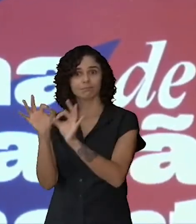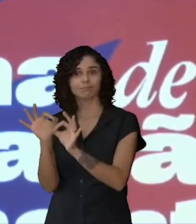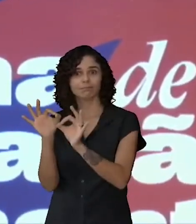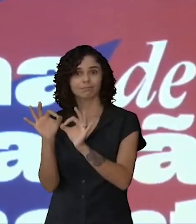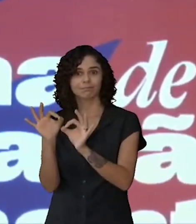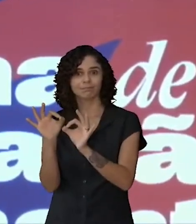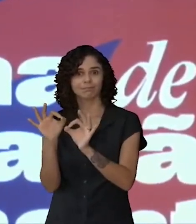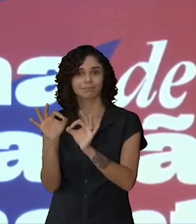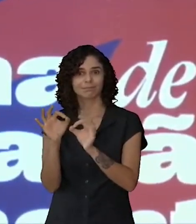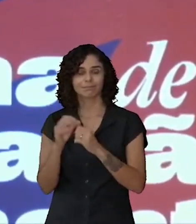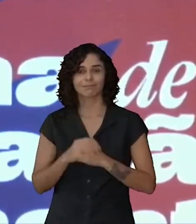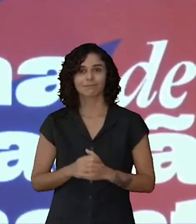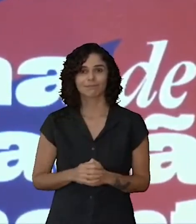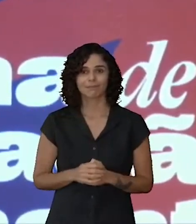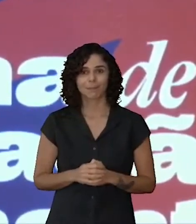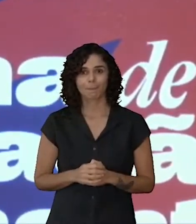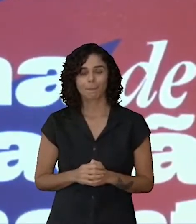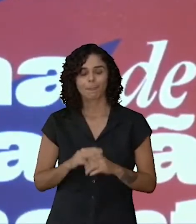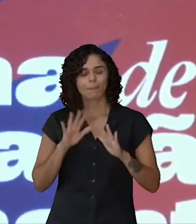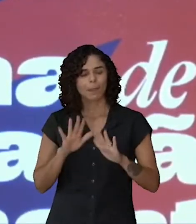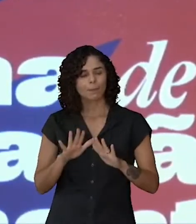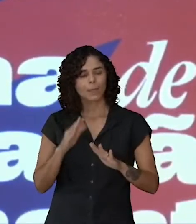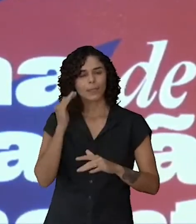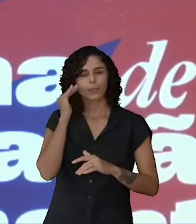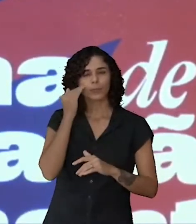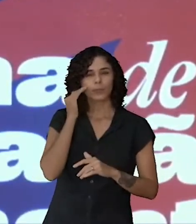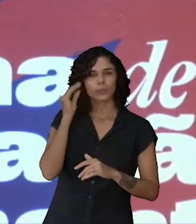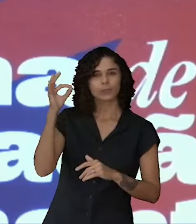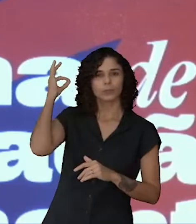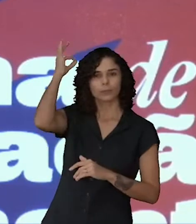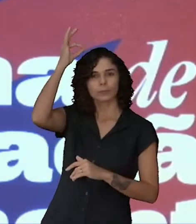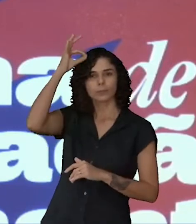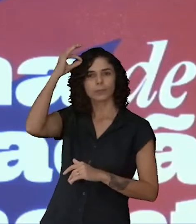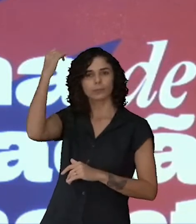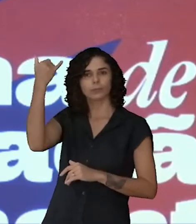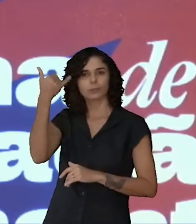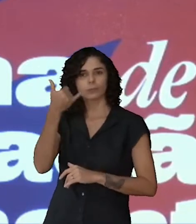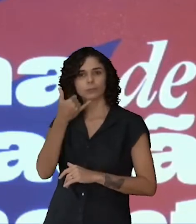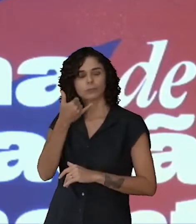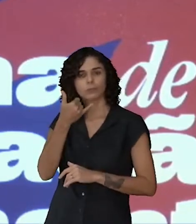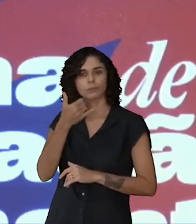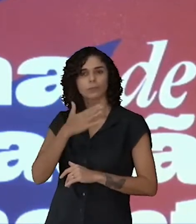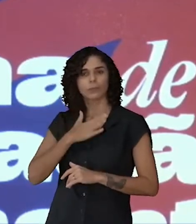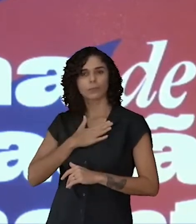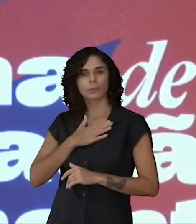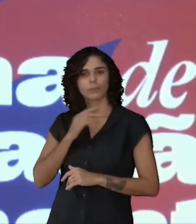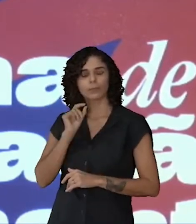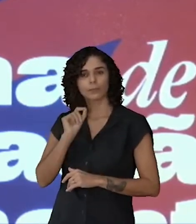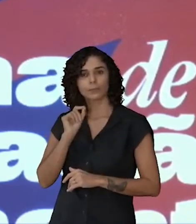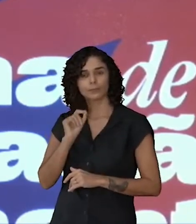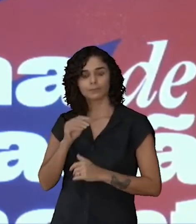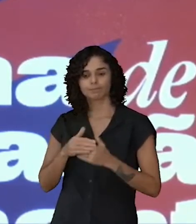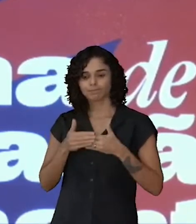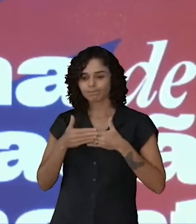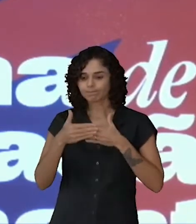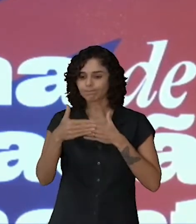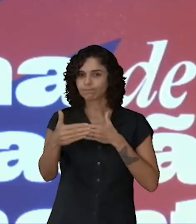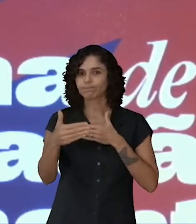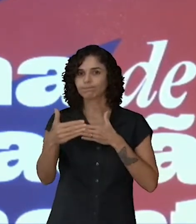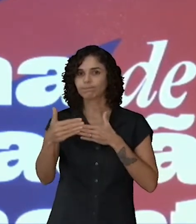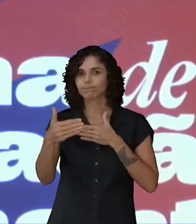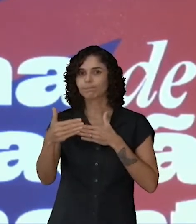Mas eu entendi claramente da parte do Espírito que o que vai acontecer não é para